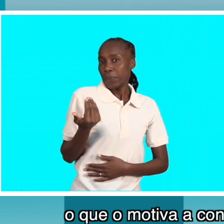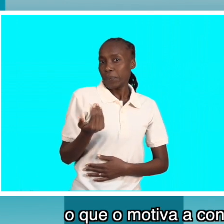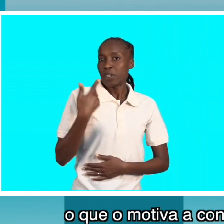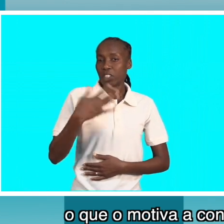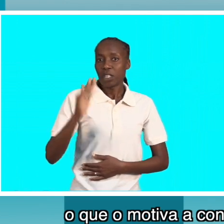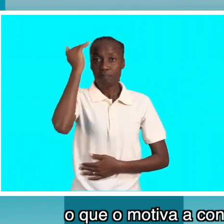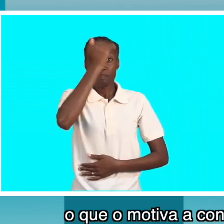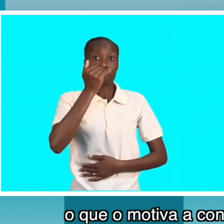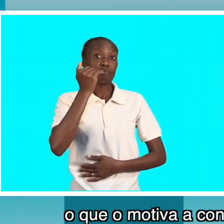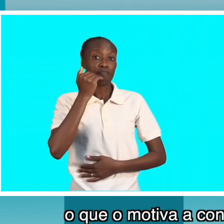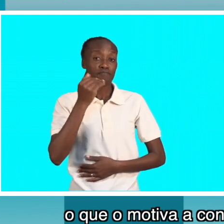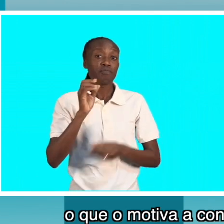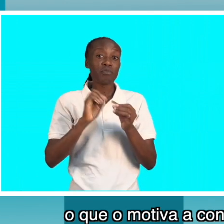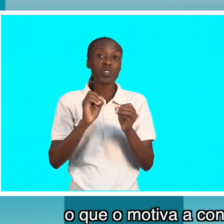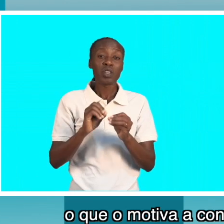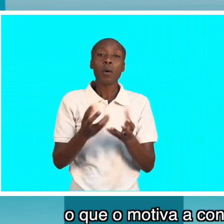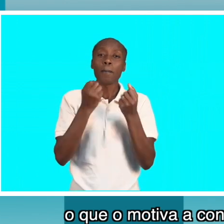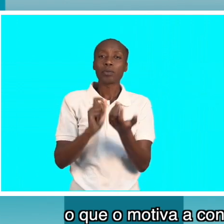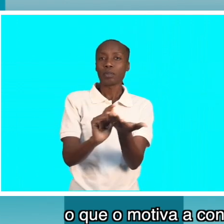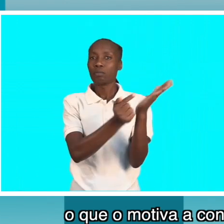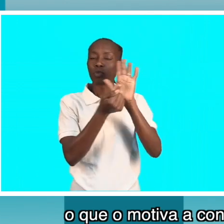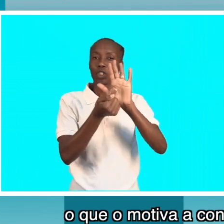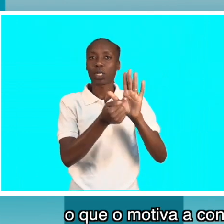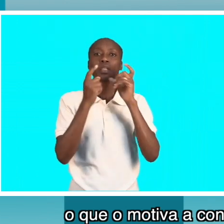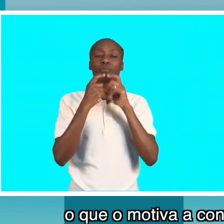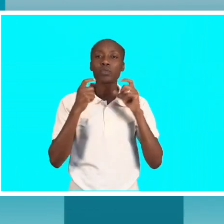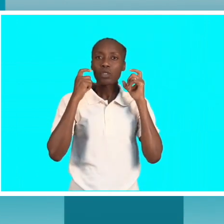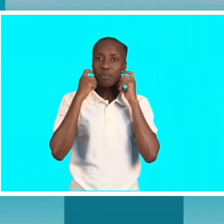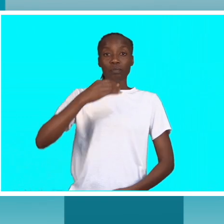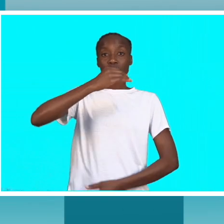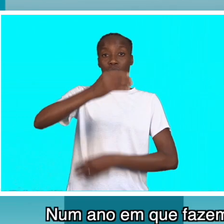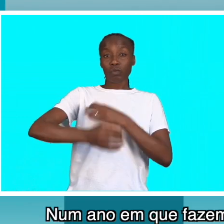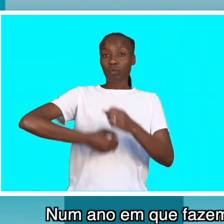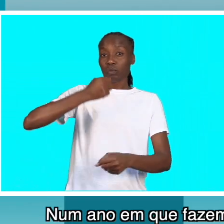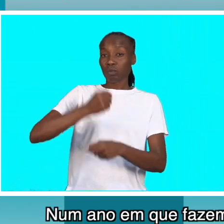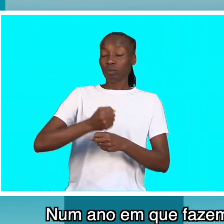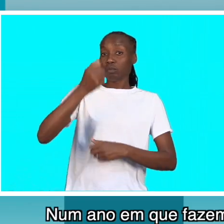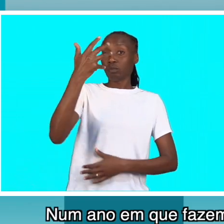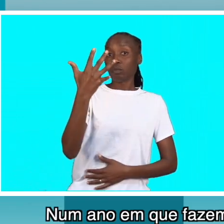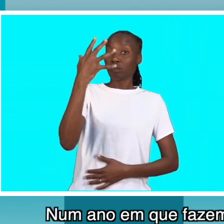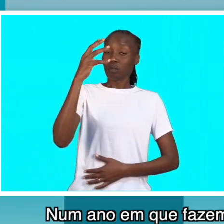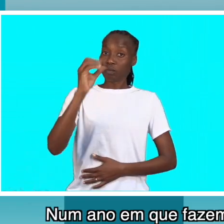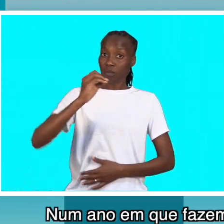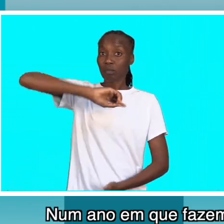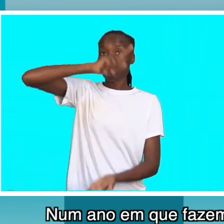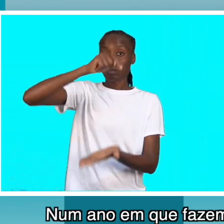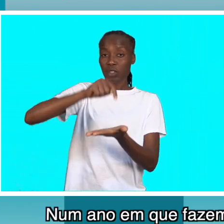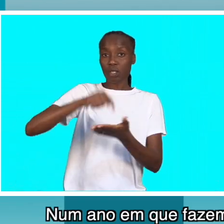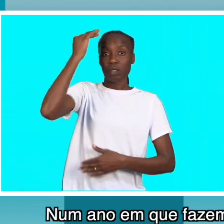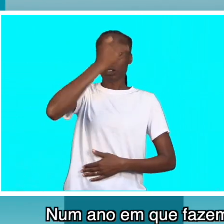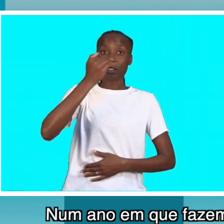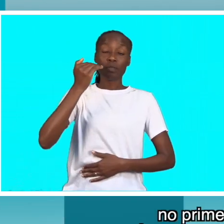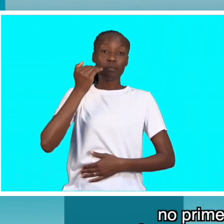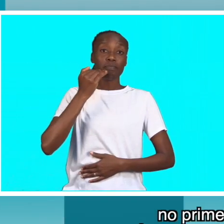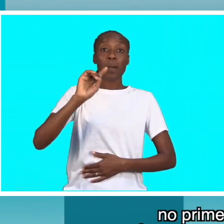o motiva a construir mais espaços desportivos. Num ano em que nós fazemos 50 anos da cidade de